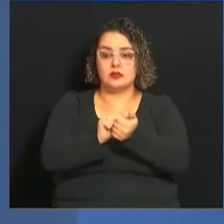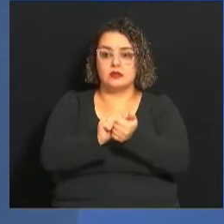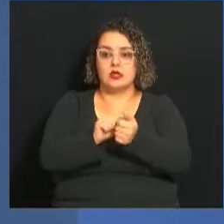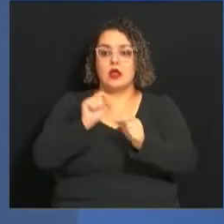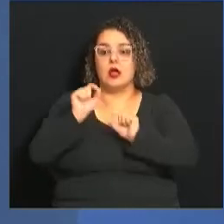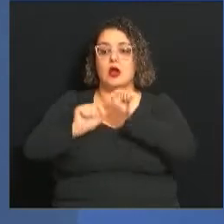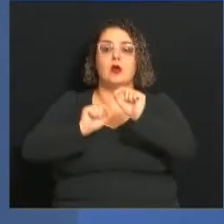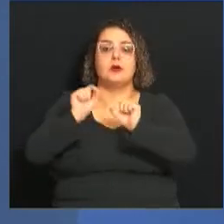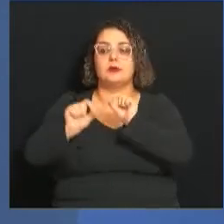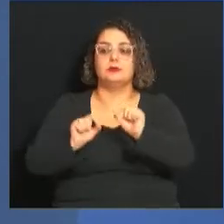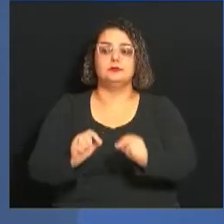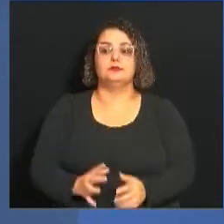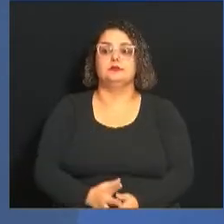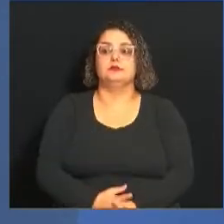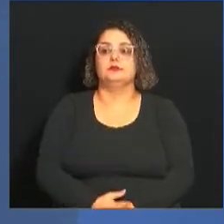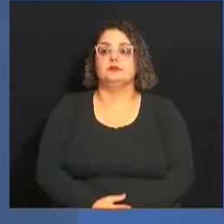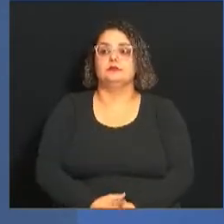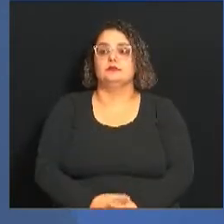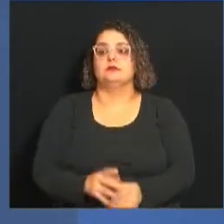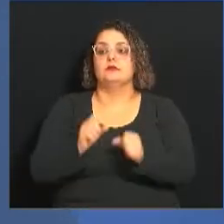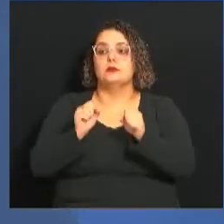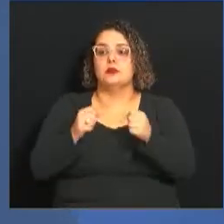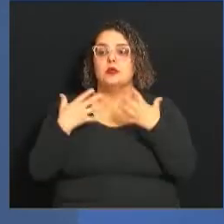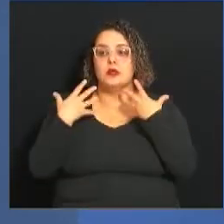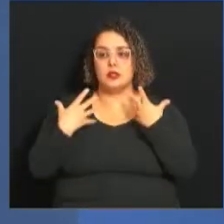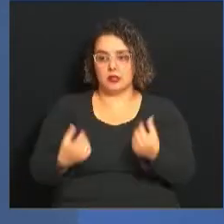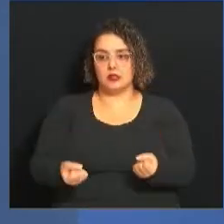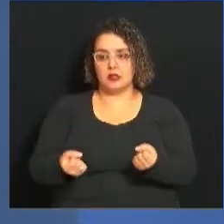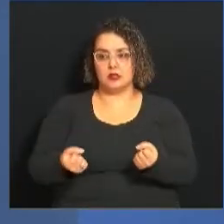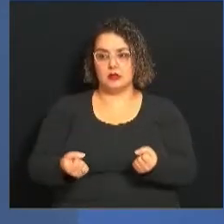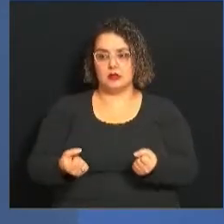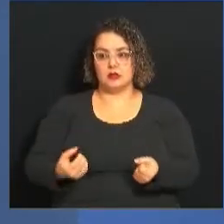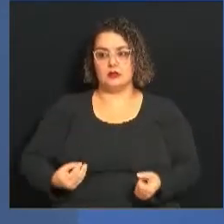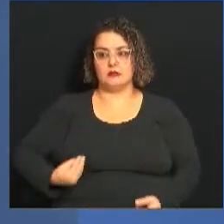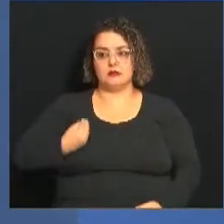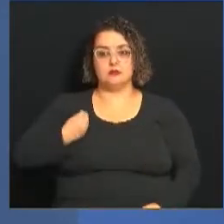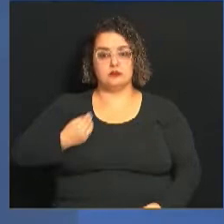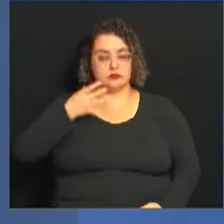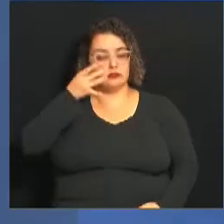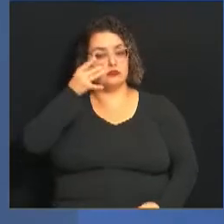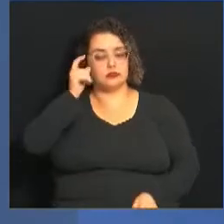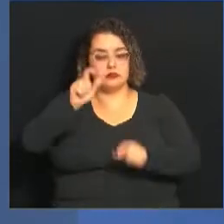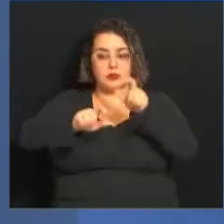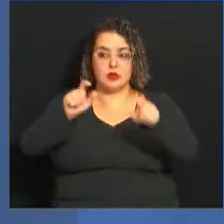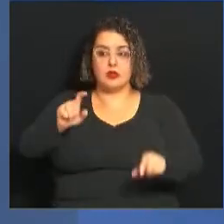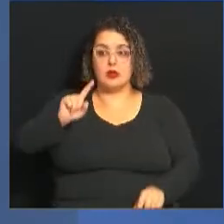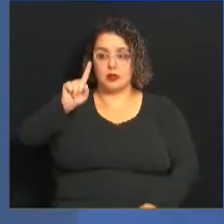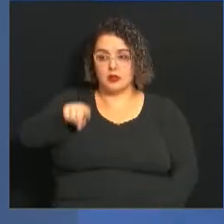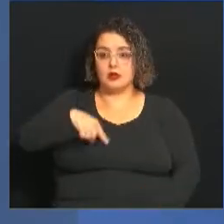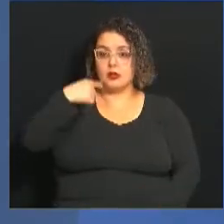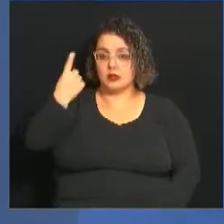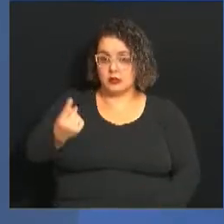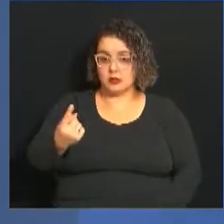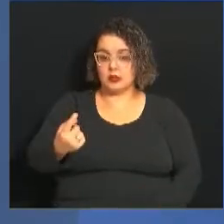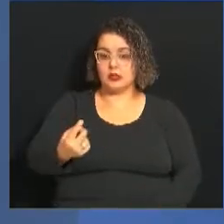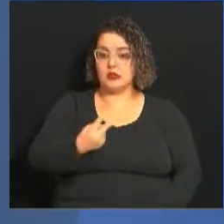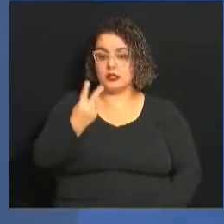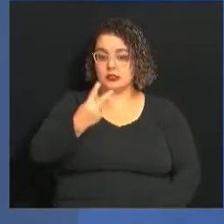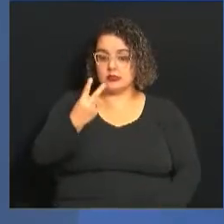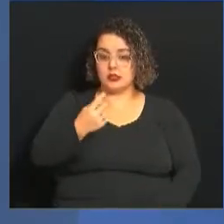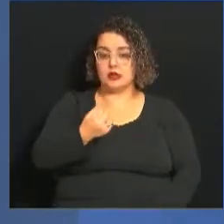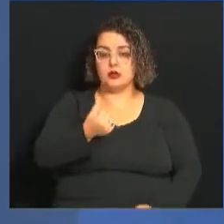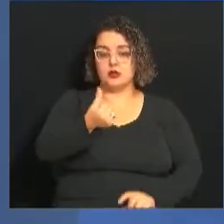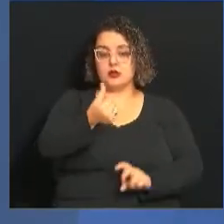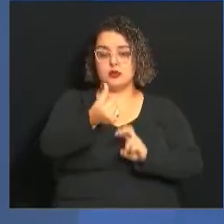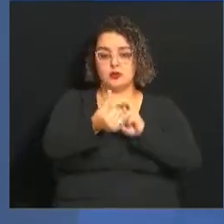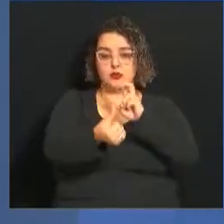a poder, então, receber o público, porque a ideia é que, então, a partir da segunda quinzena de maio, o público